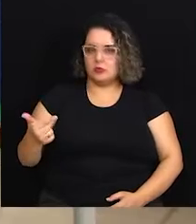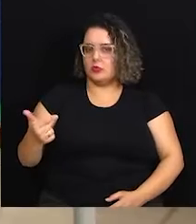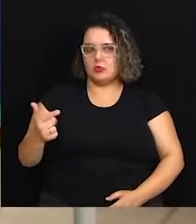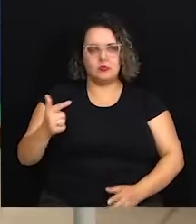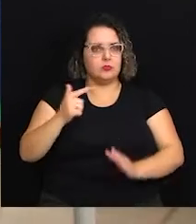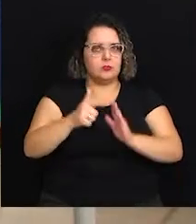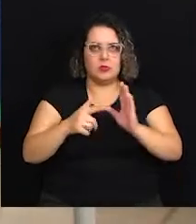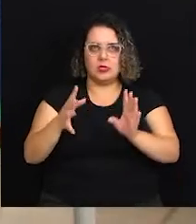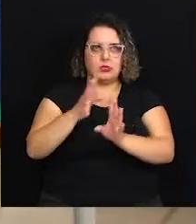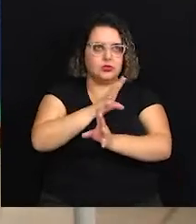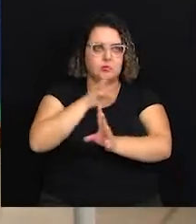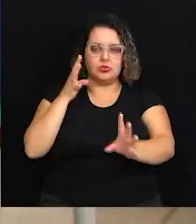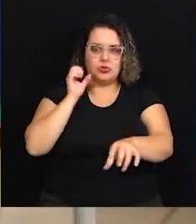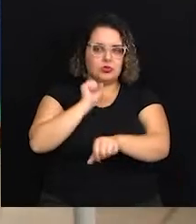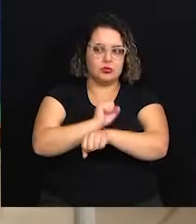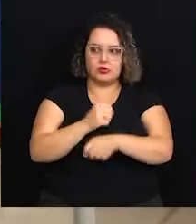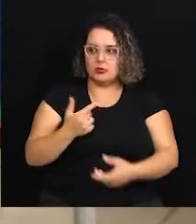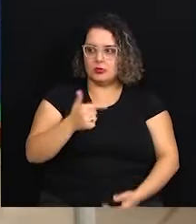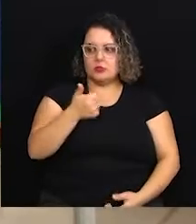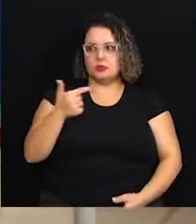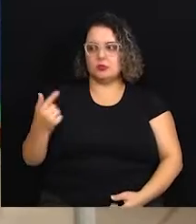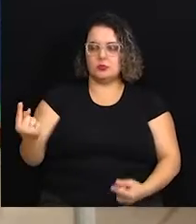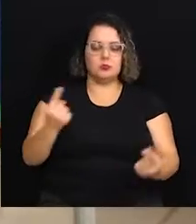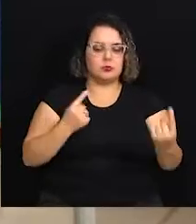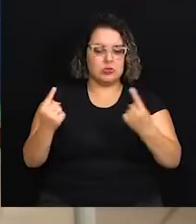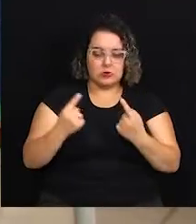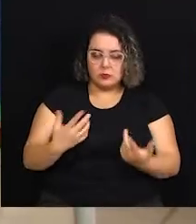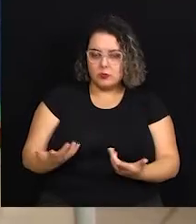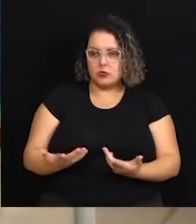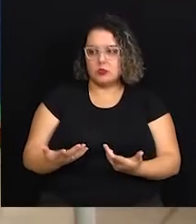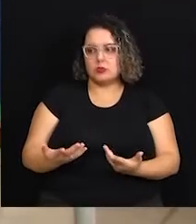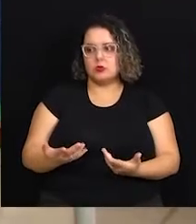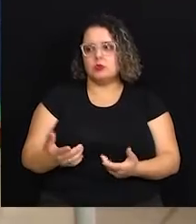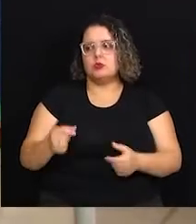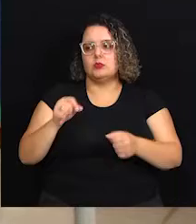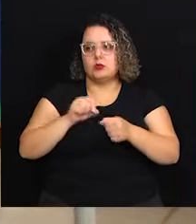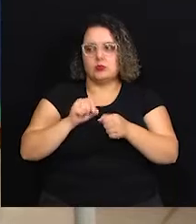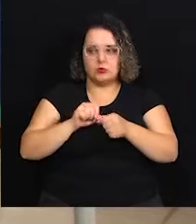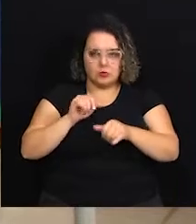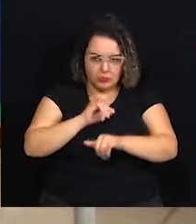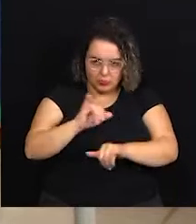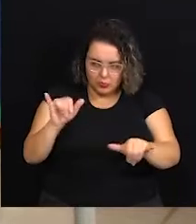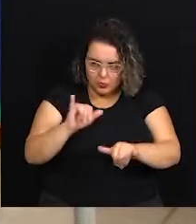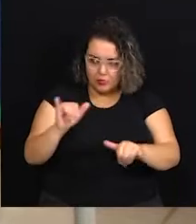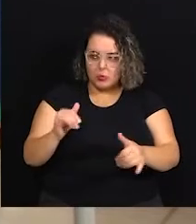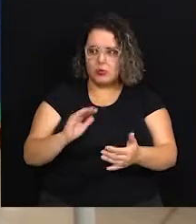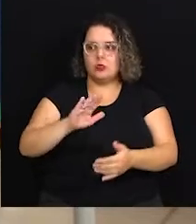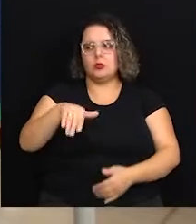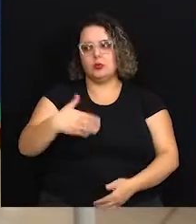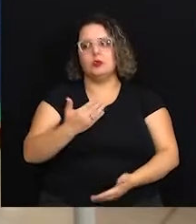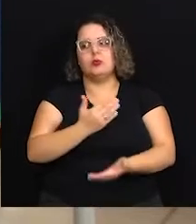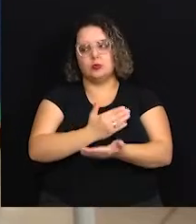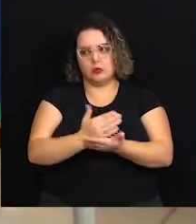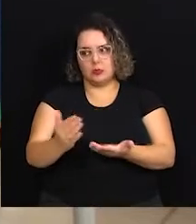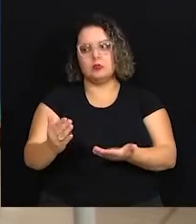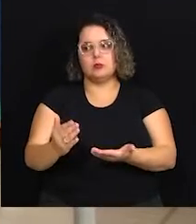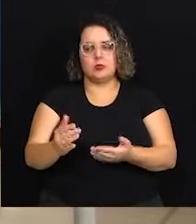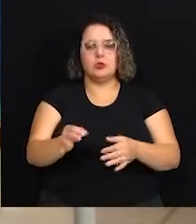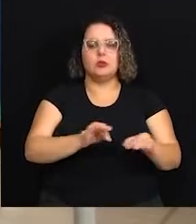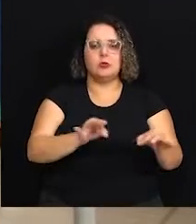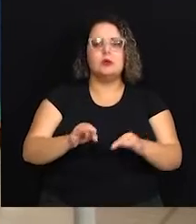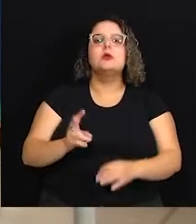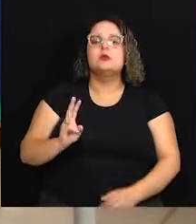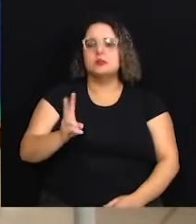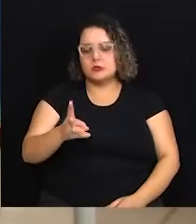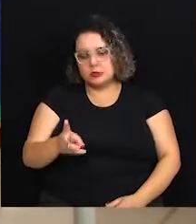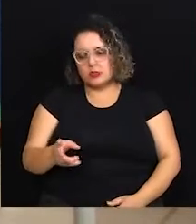de espera, não temos também ainda essa procura, né? A gente fez uma divulgação quando iniciou o projeto, constantemente a gente volta a